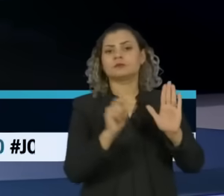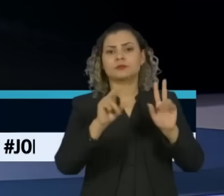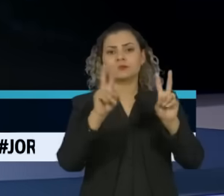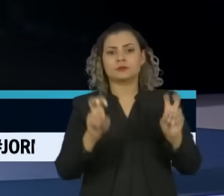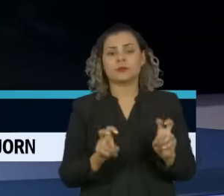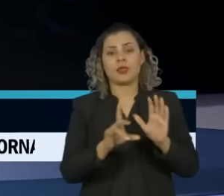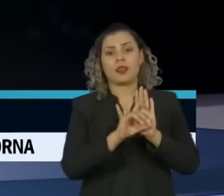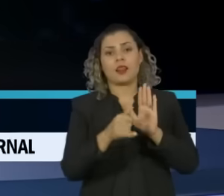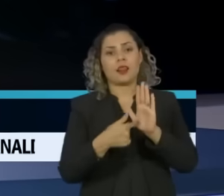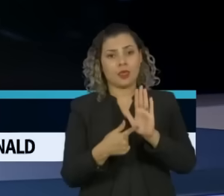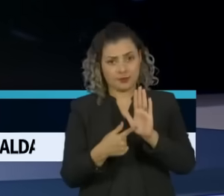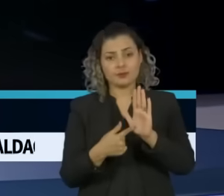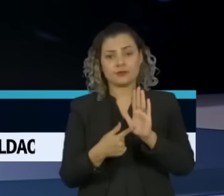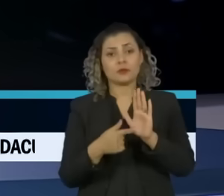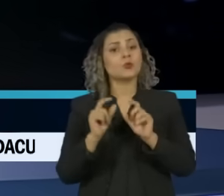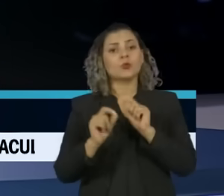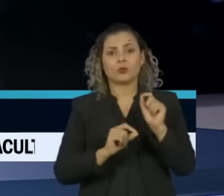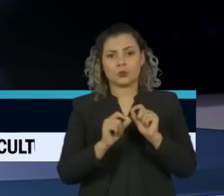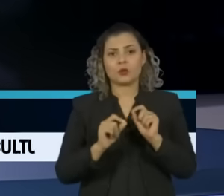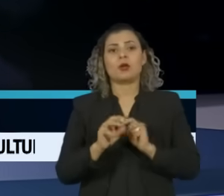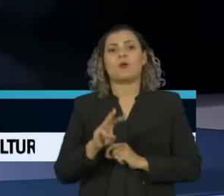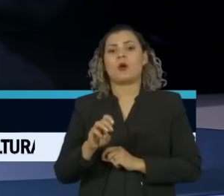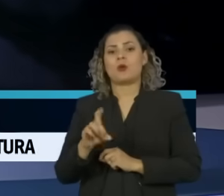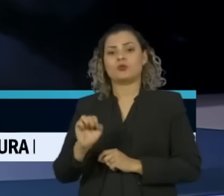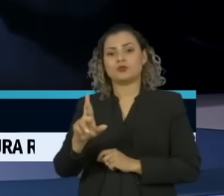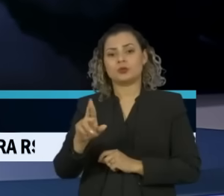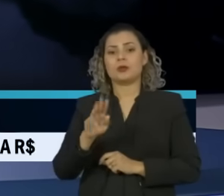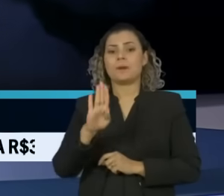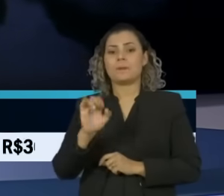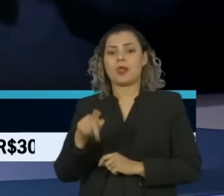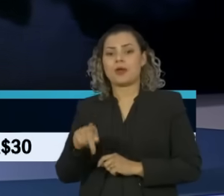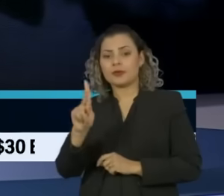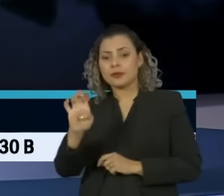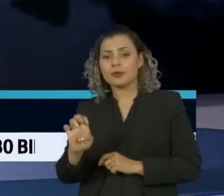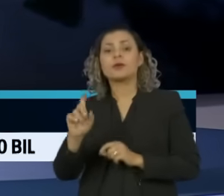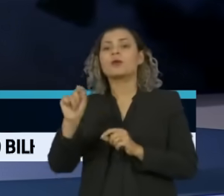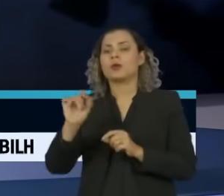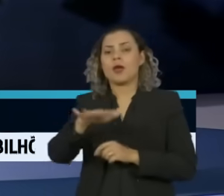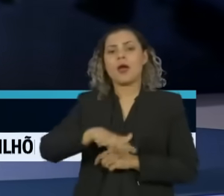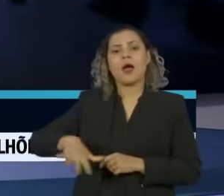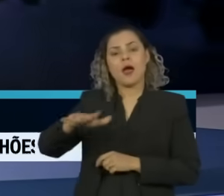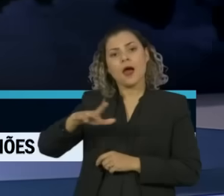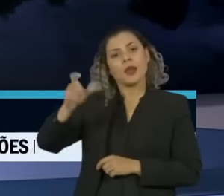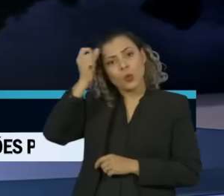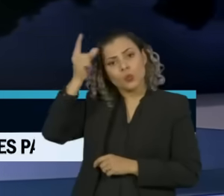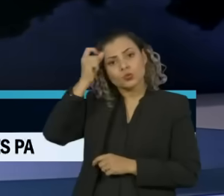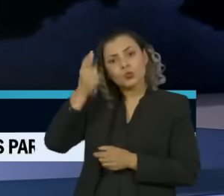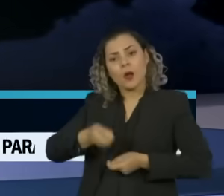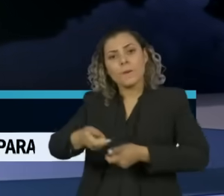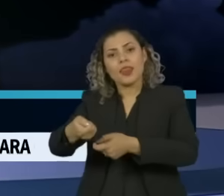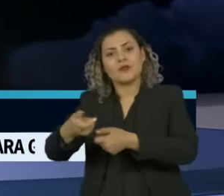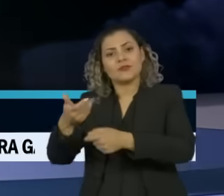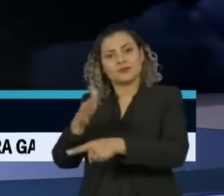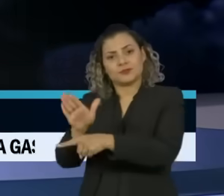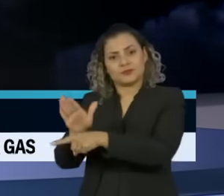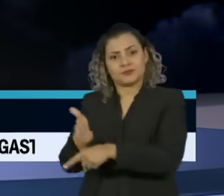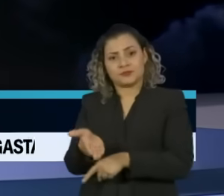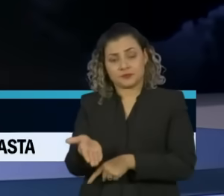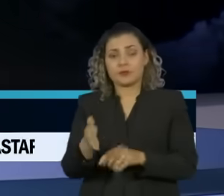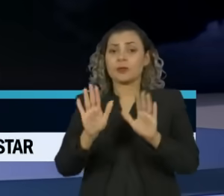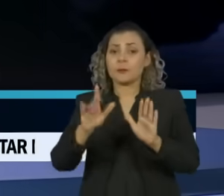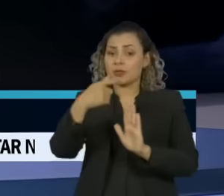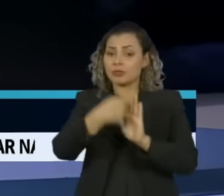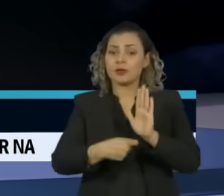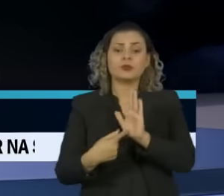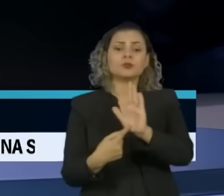repasses da Lei Aldir Blanc, que destina recursos federais para artistas, espaços e cooperativas culturais do país. Mas o texto